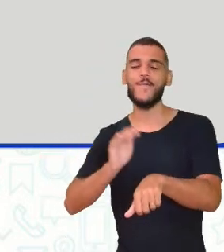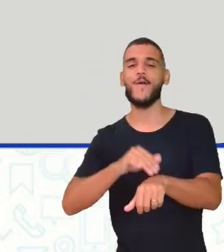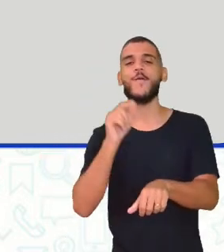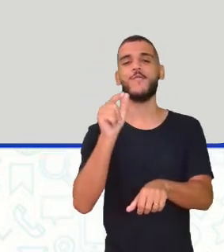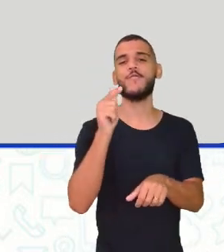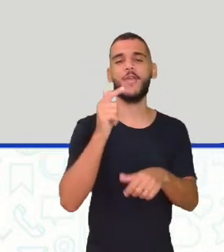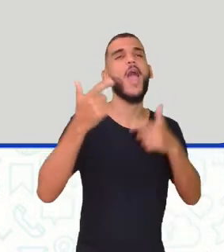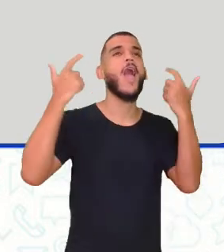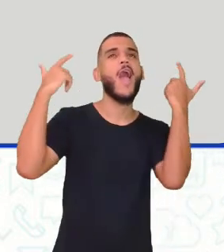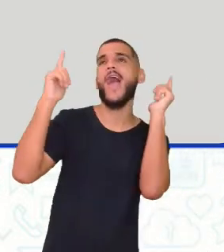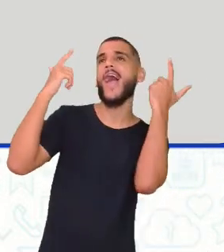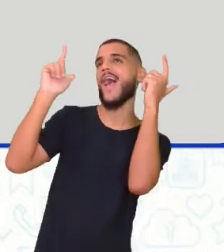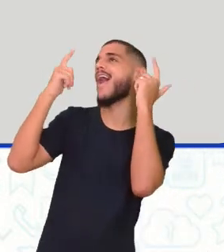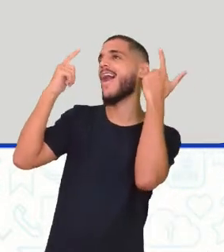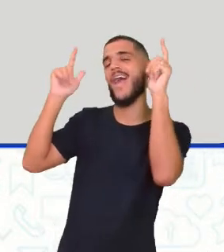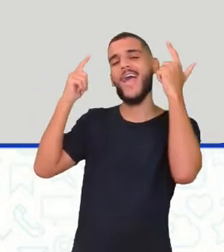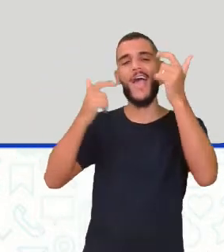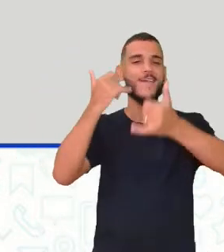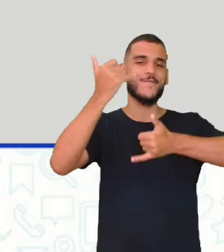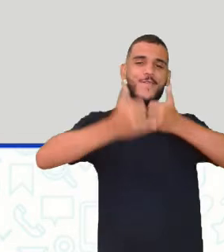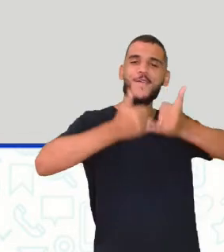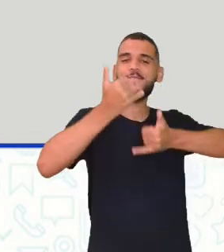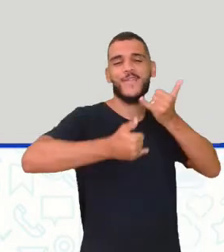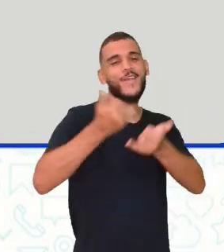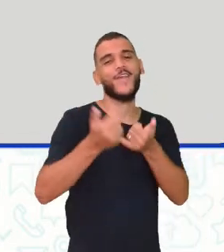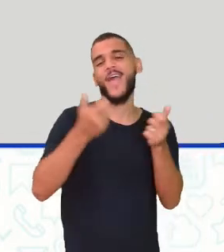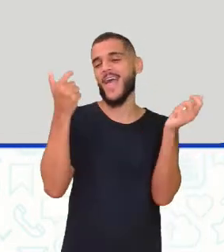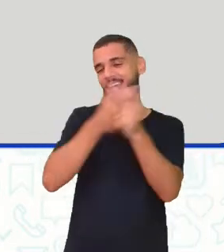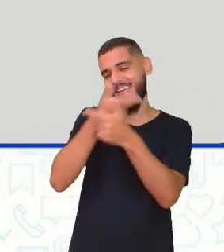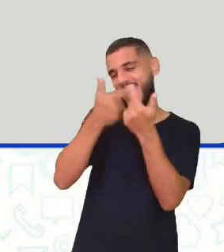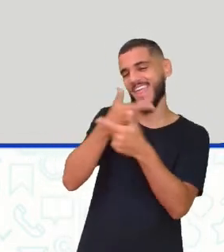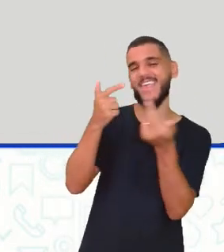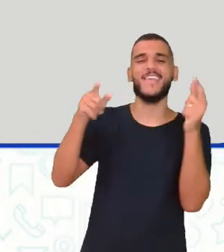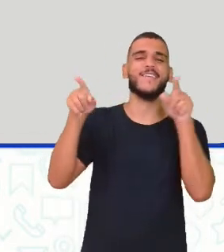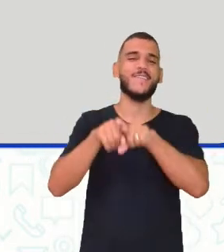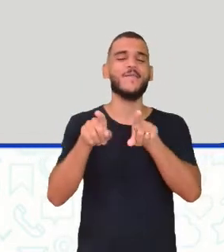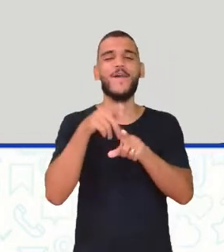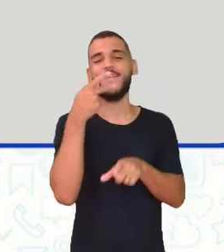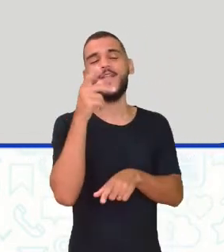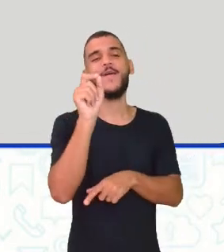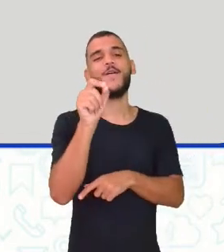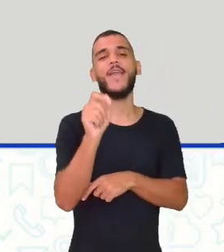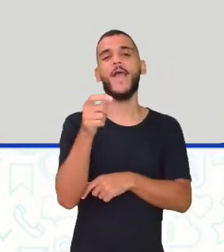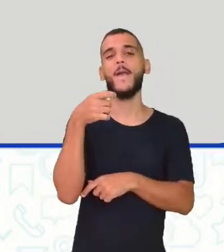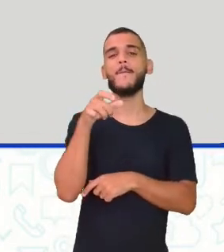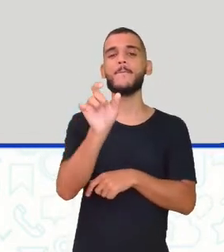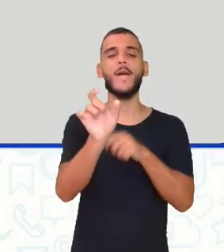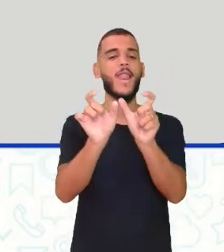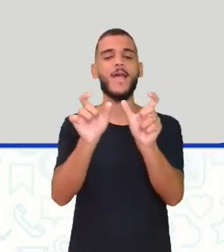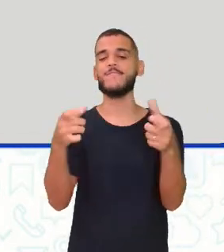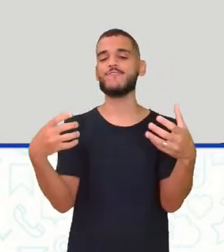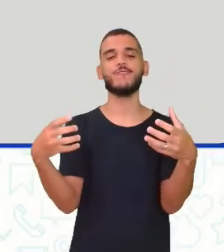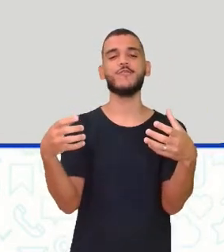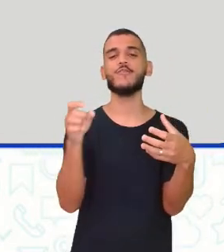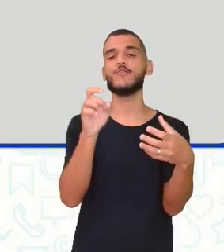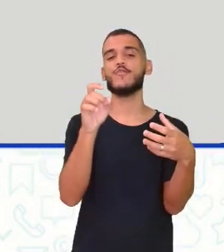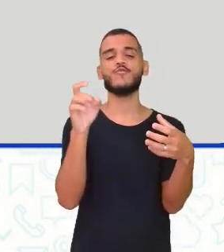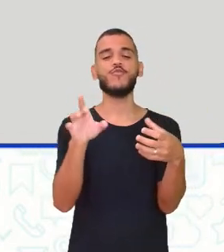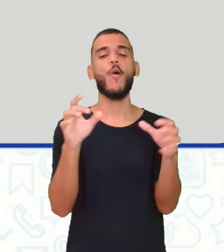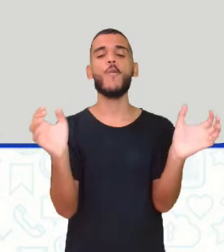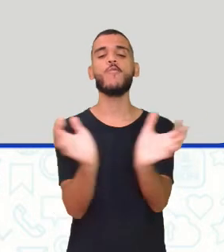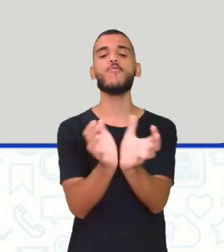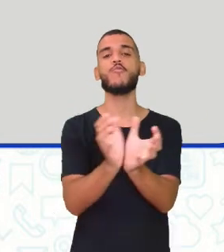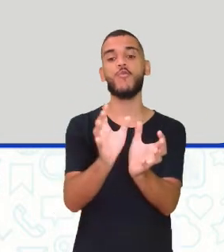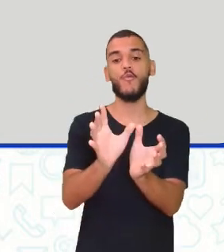todo descontraído, onde todo mundo brincou, não é? Riu, falou palavras que só a equipe, o grupo, não é?